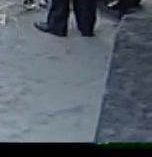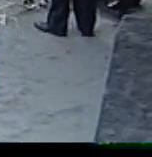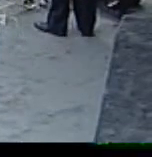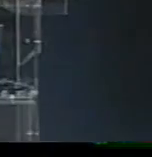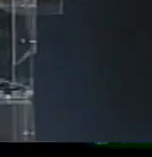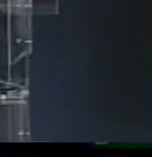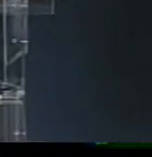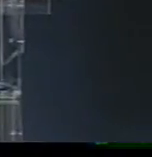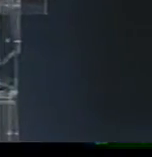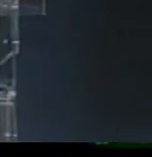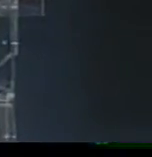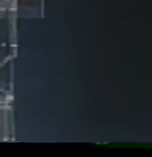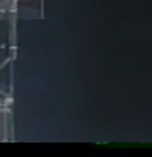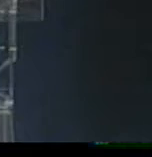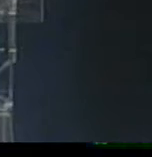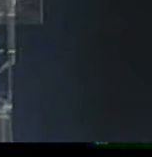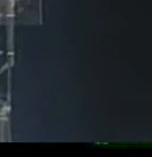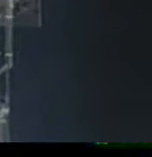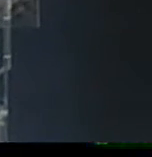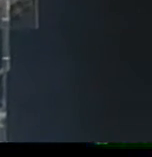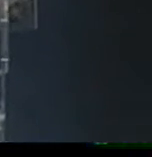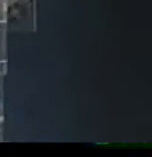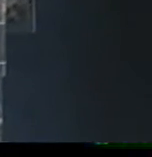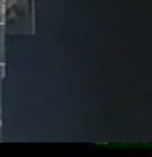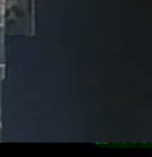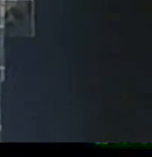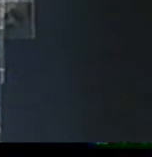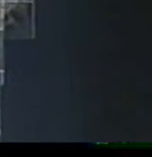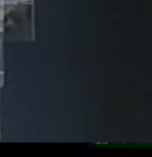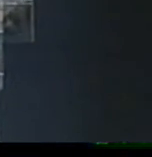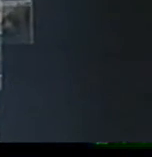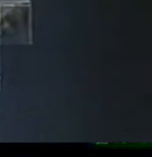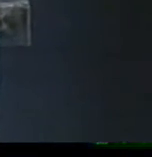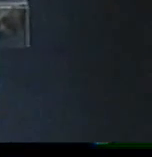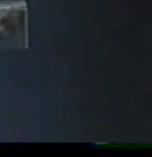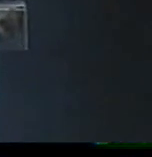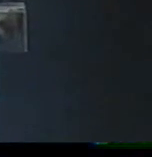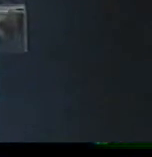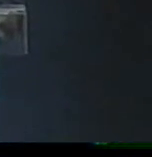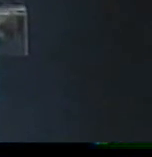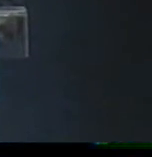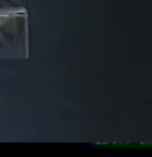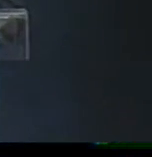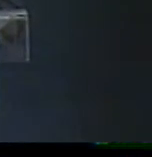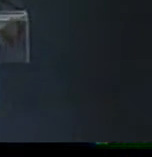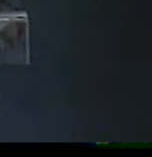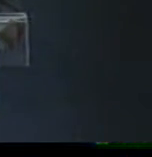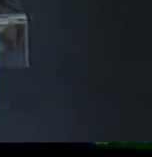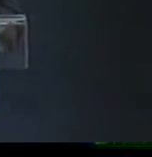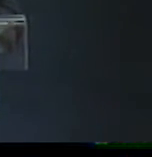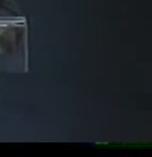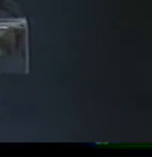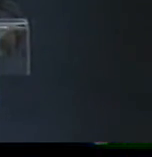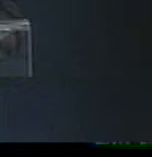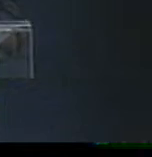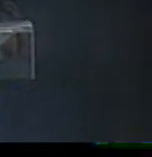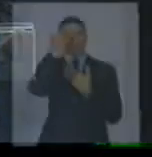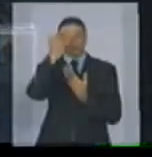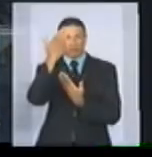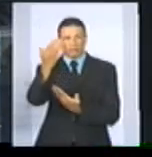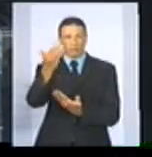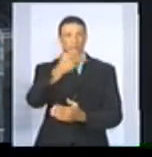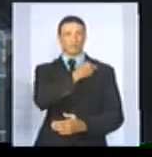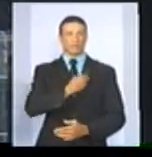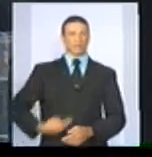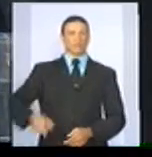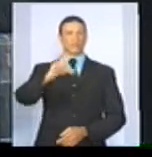Muito obrigado. Boa tarde, Sr. Ministro Luiz Fux, Sra. Ministra Carmen Lúcia, Sra. Débora Duprá, minha